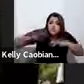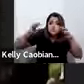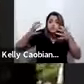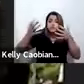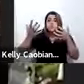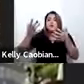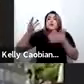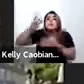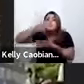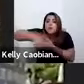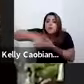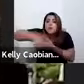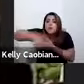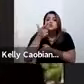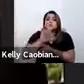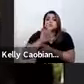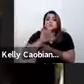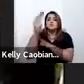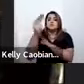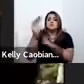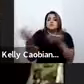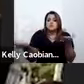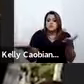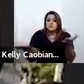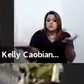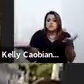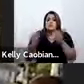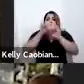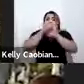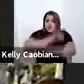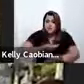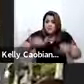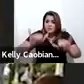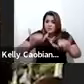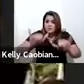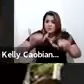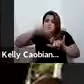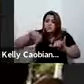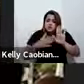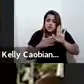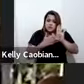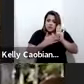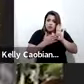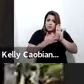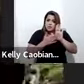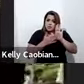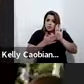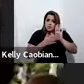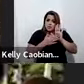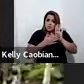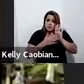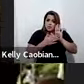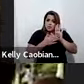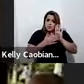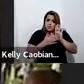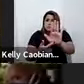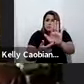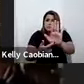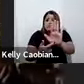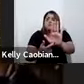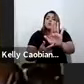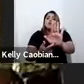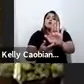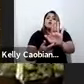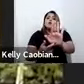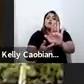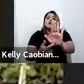aqui e puderem dizer se a proposta pode ser levada para a votação em escrutínio